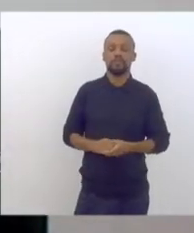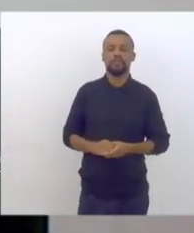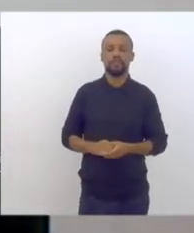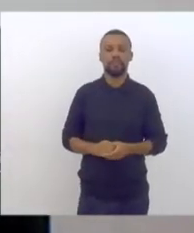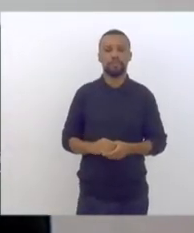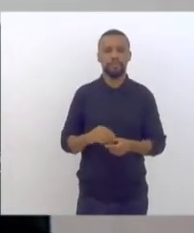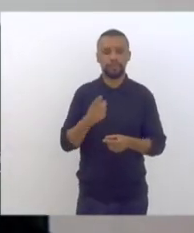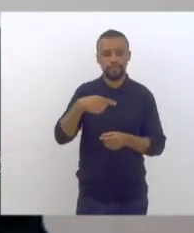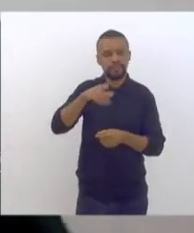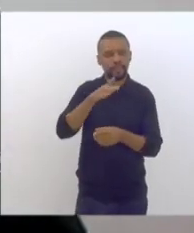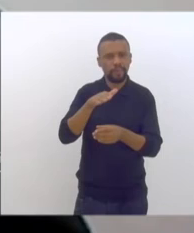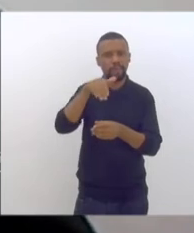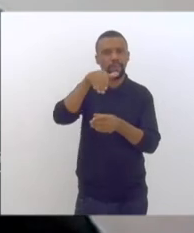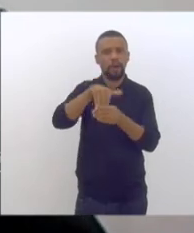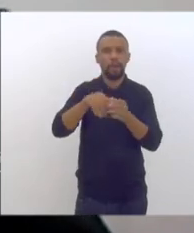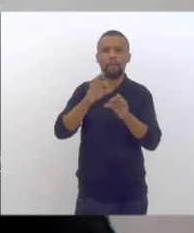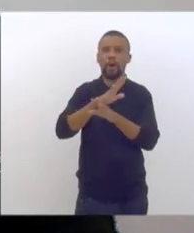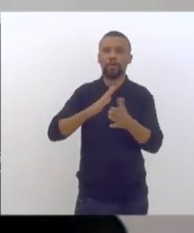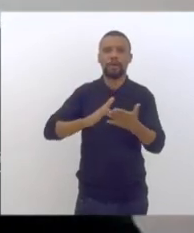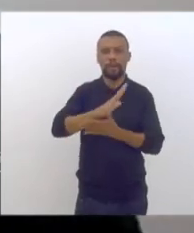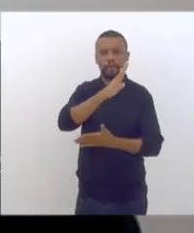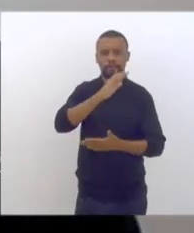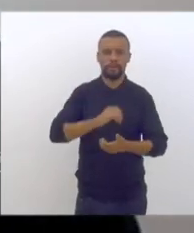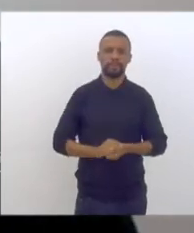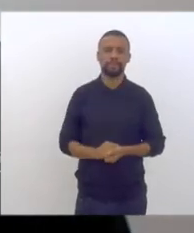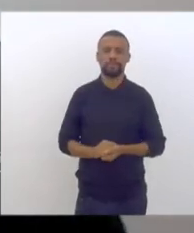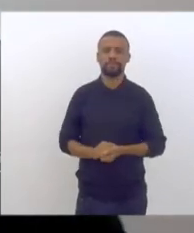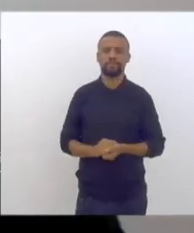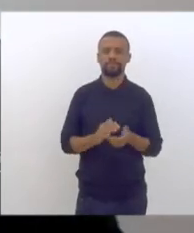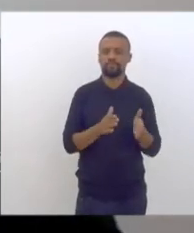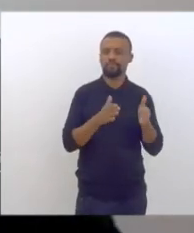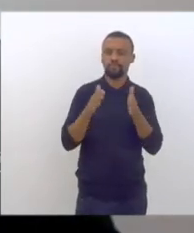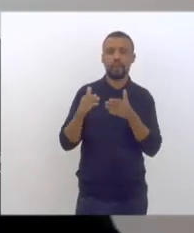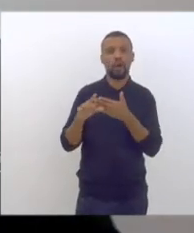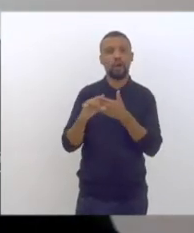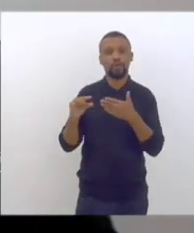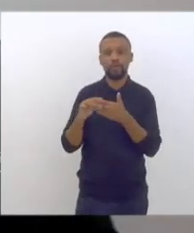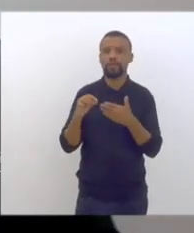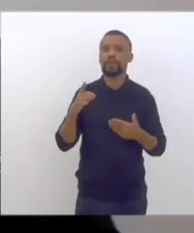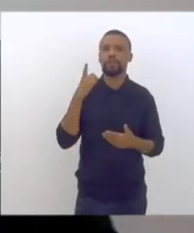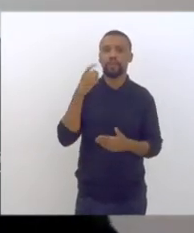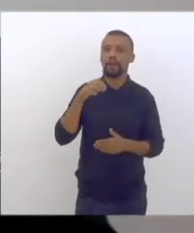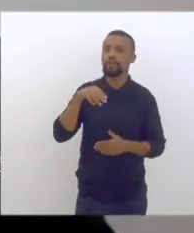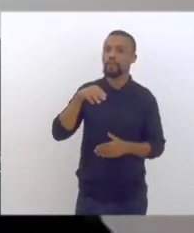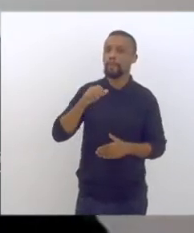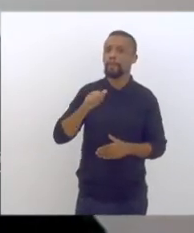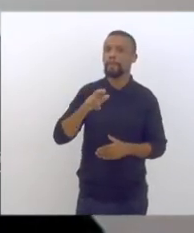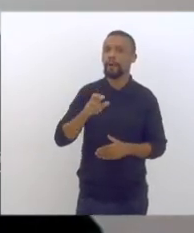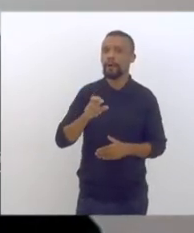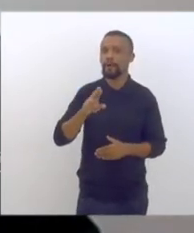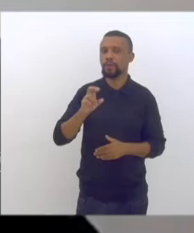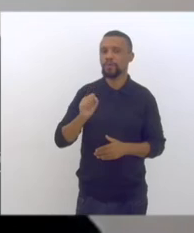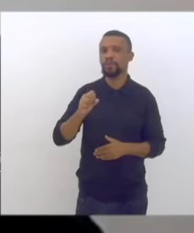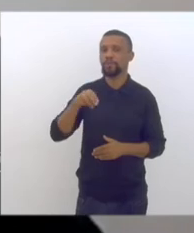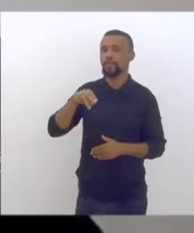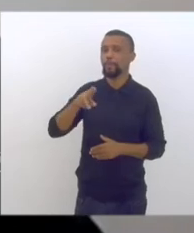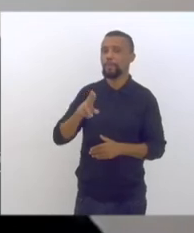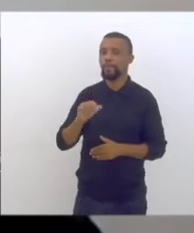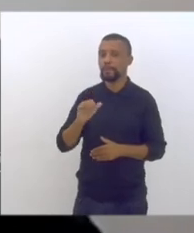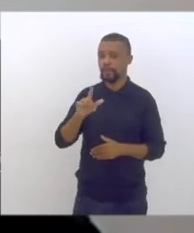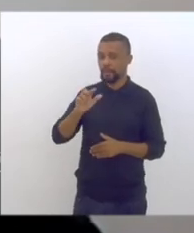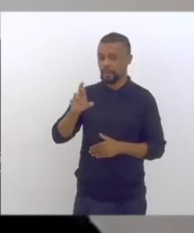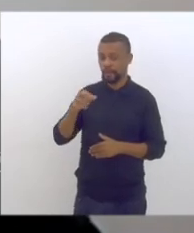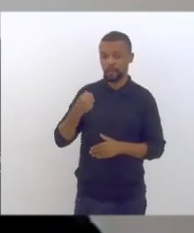e em votação aprovado pela autoria do Deputado Marcus Miller numero 39 da pauta